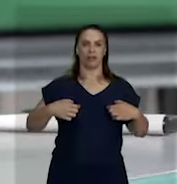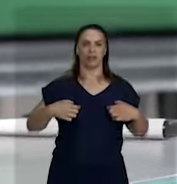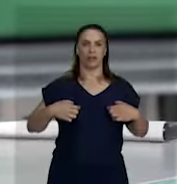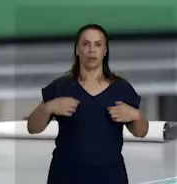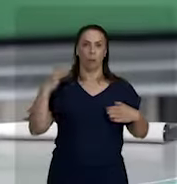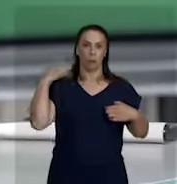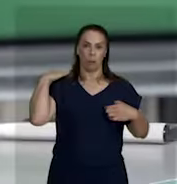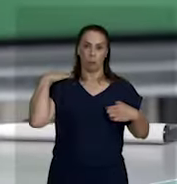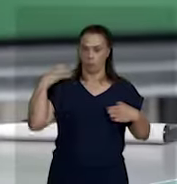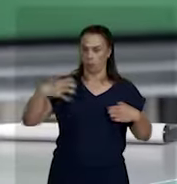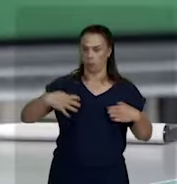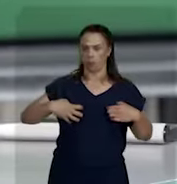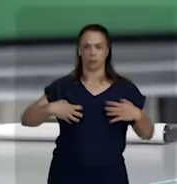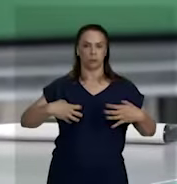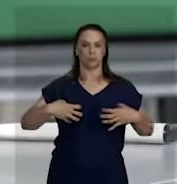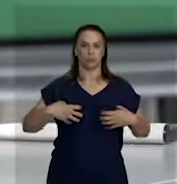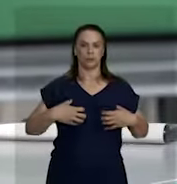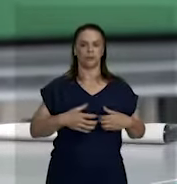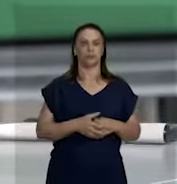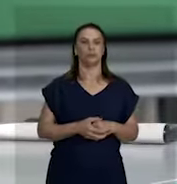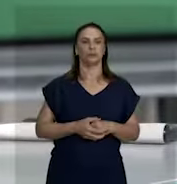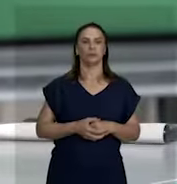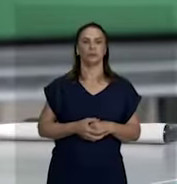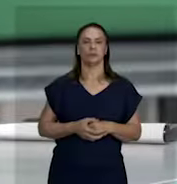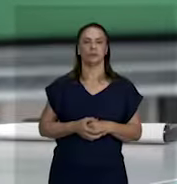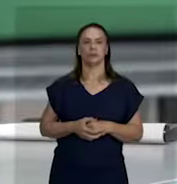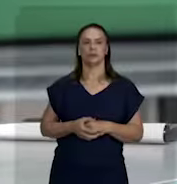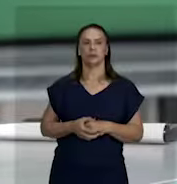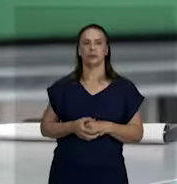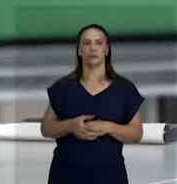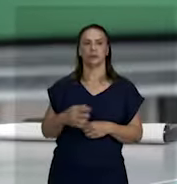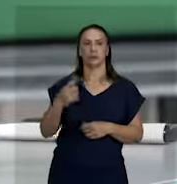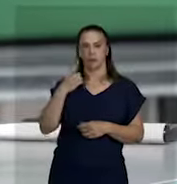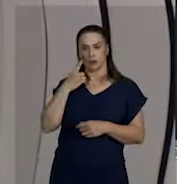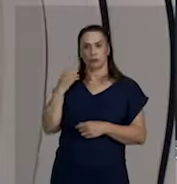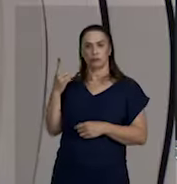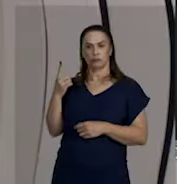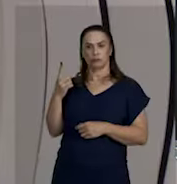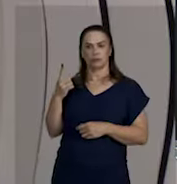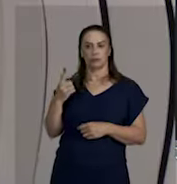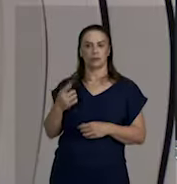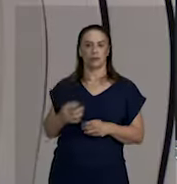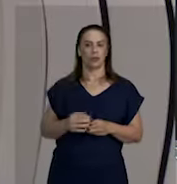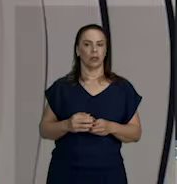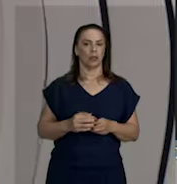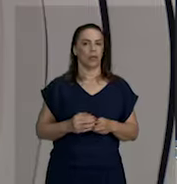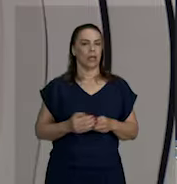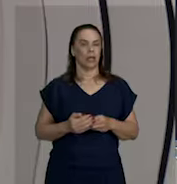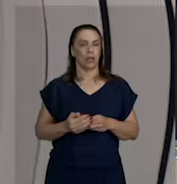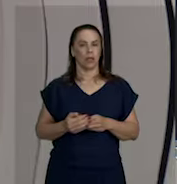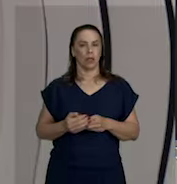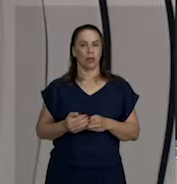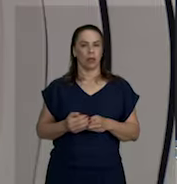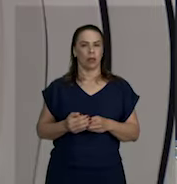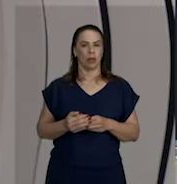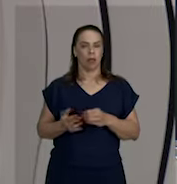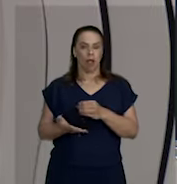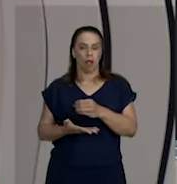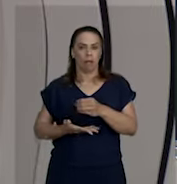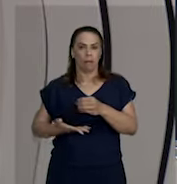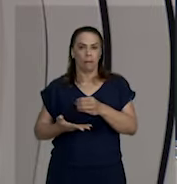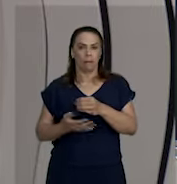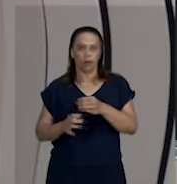como eu falei para vocês, vocês podem usar ou um balão com a boca maior, ou então uma